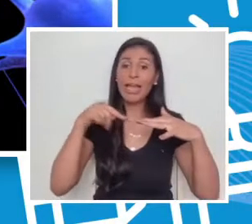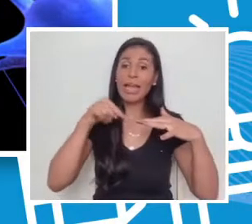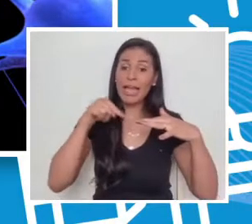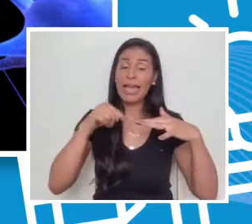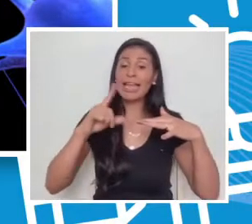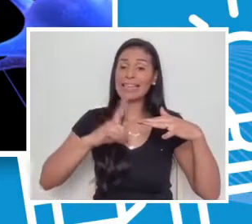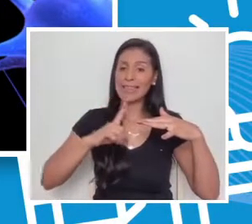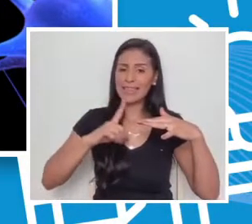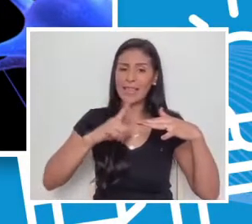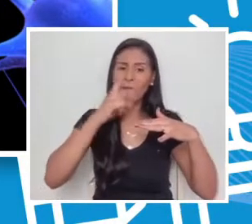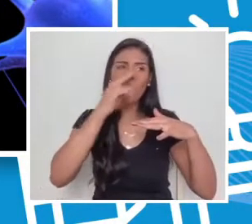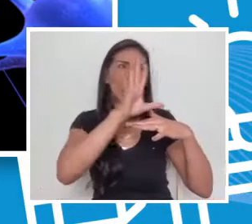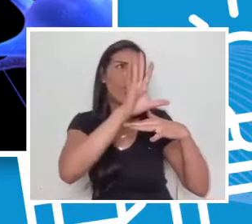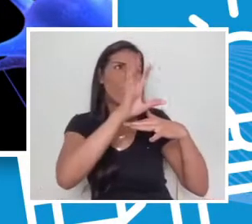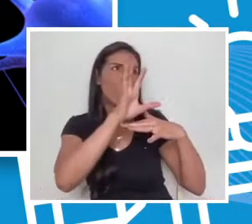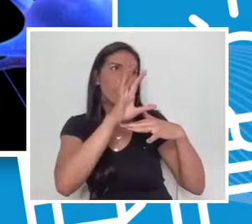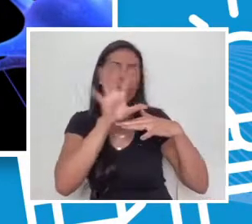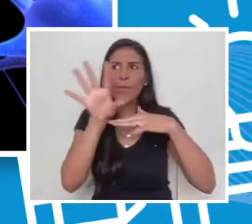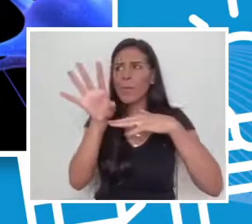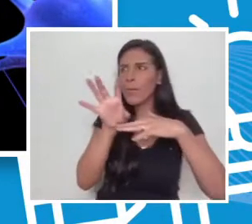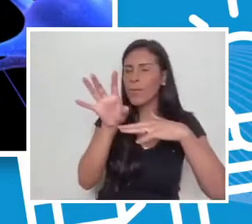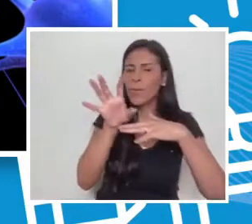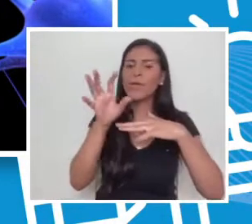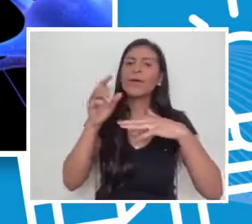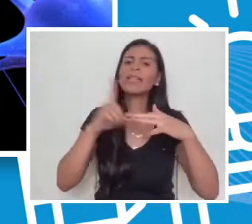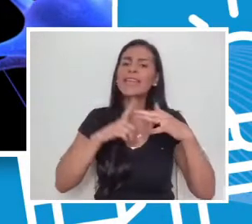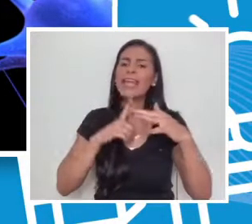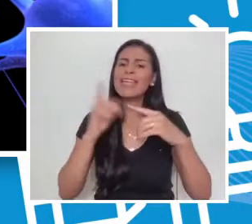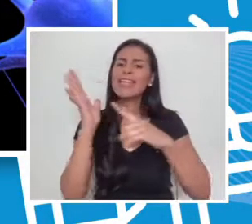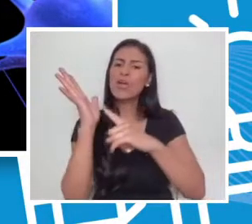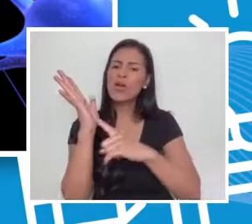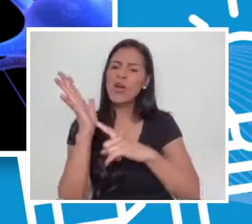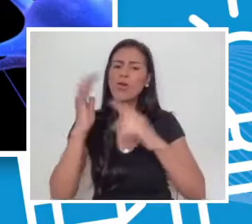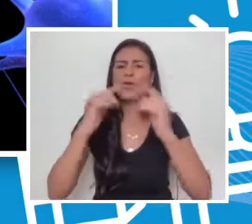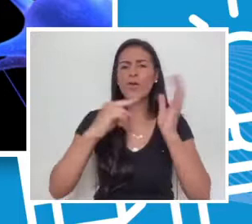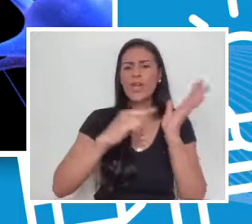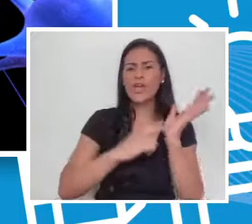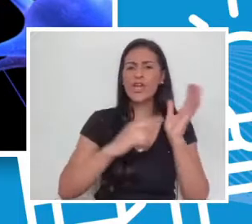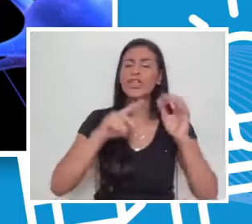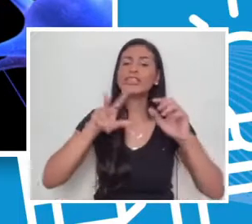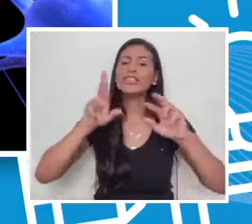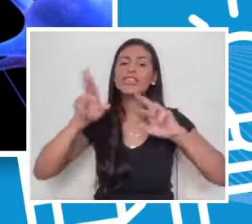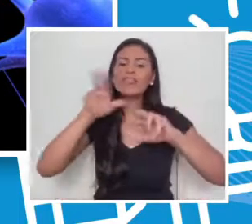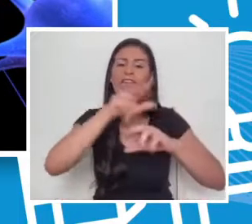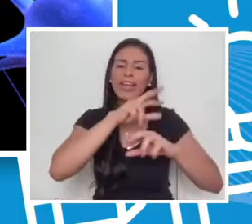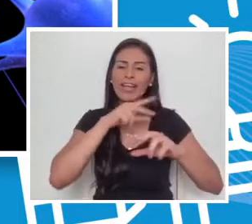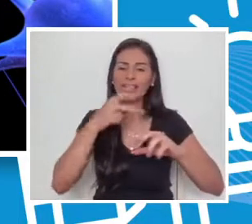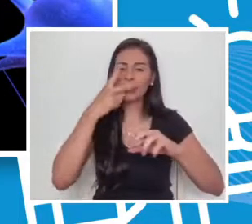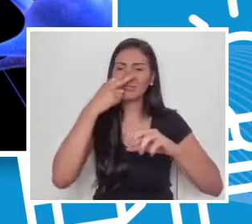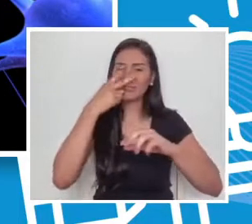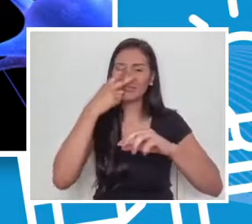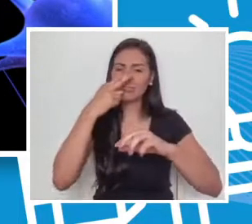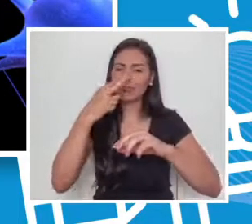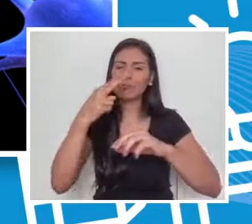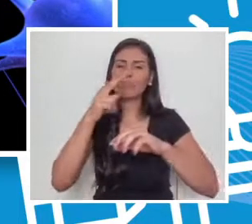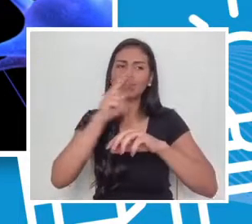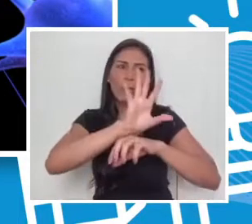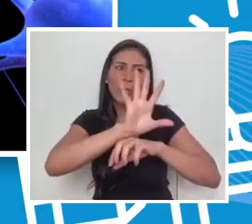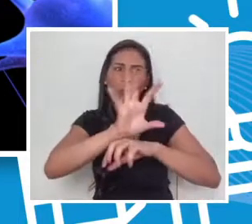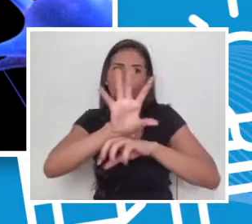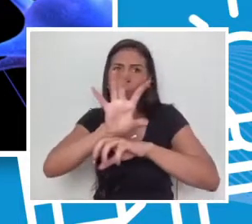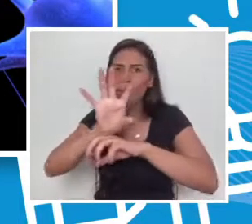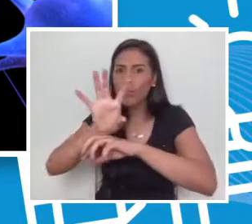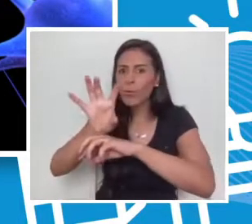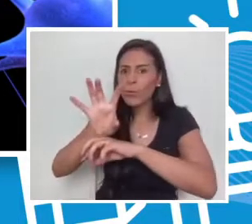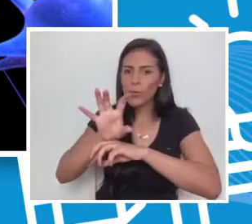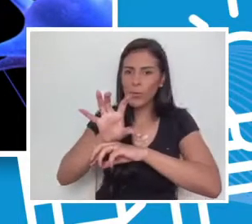outros neurônios, são os dendritos. Tem um corpo celular, ou soma, que é o computador que reúne essas